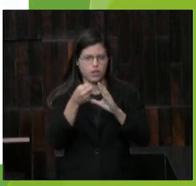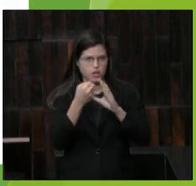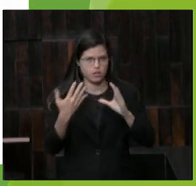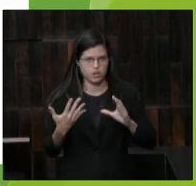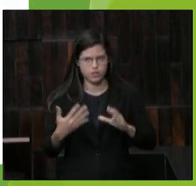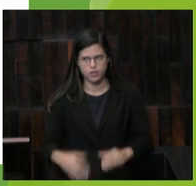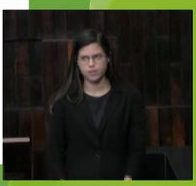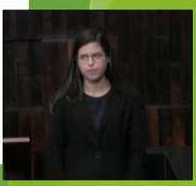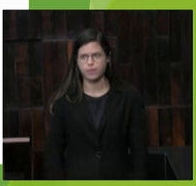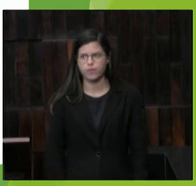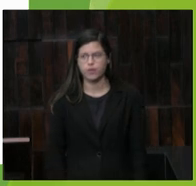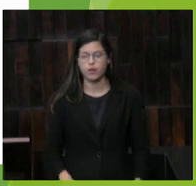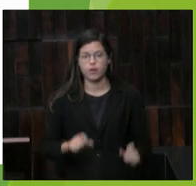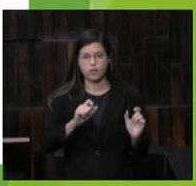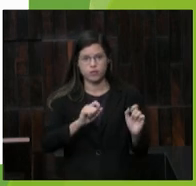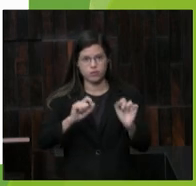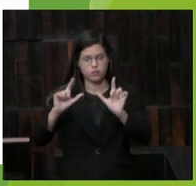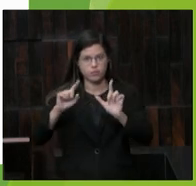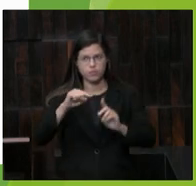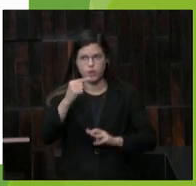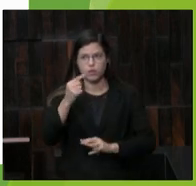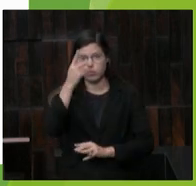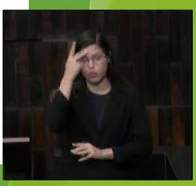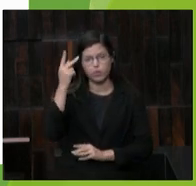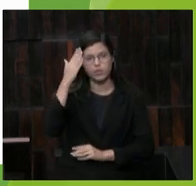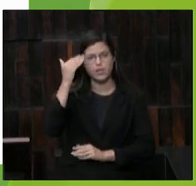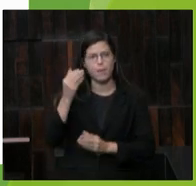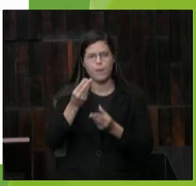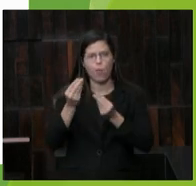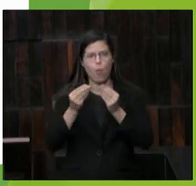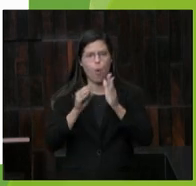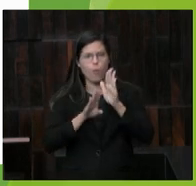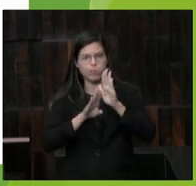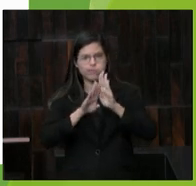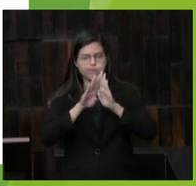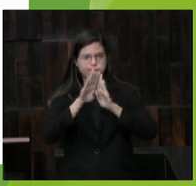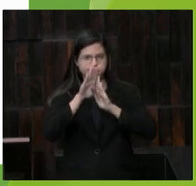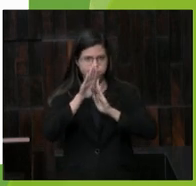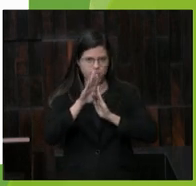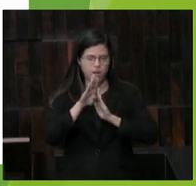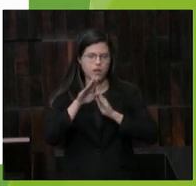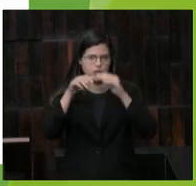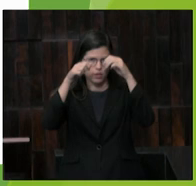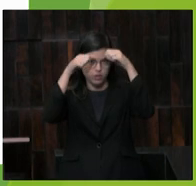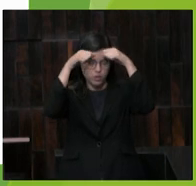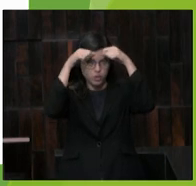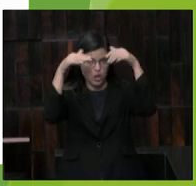aqui acho que as pessoas já sabem, né, como que aumentou o número de autistas